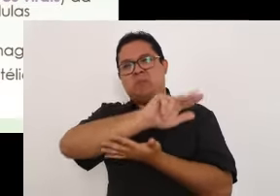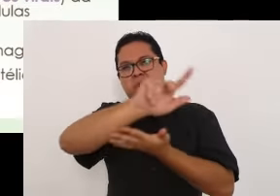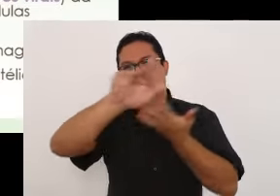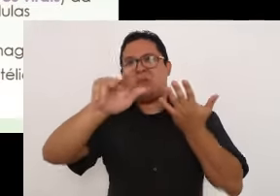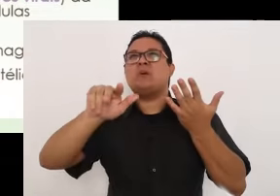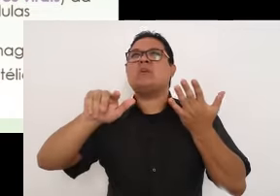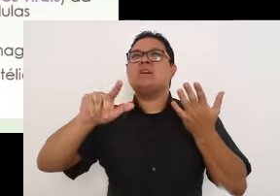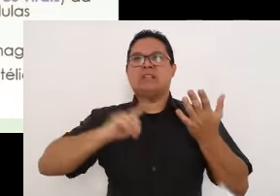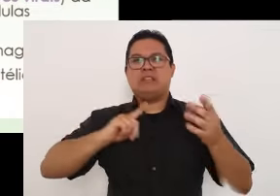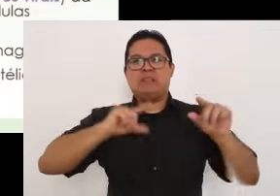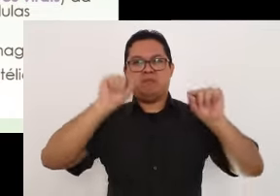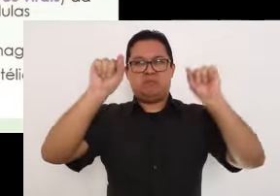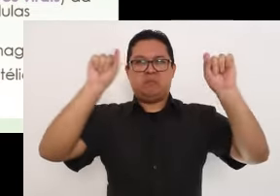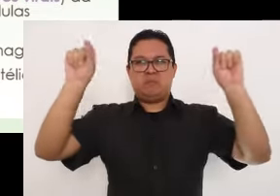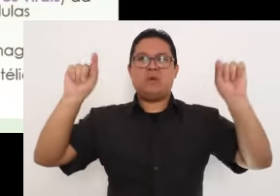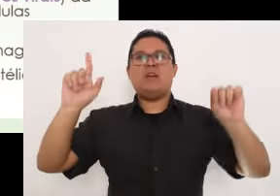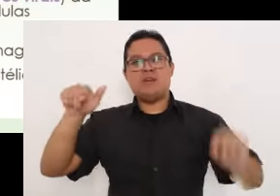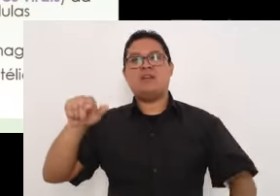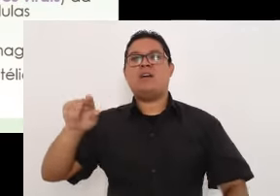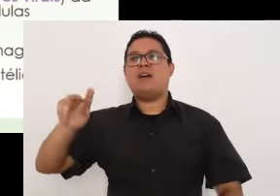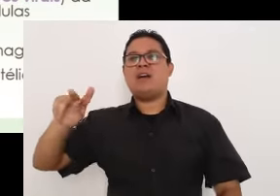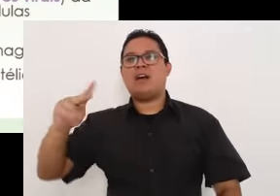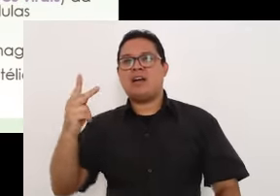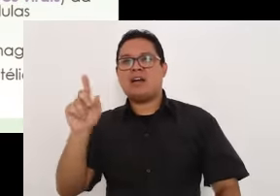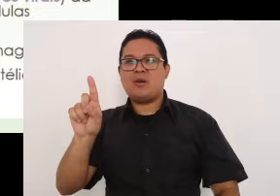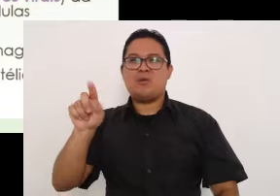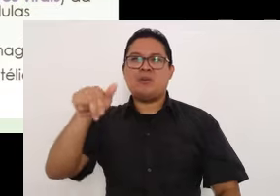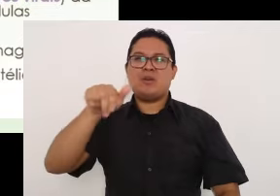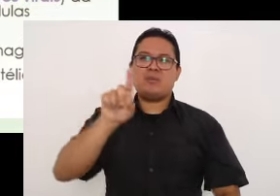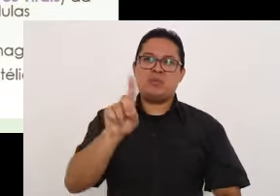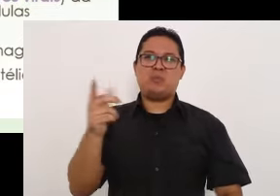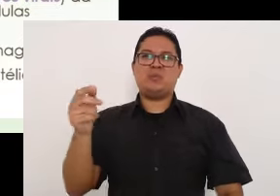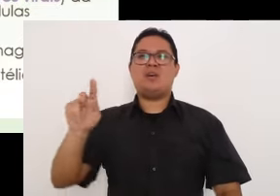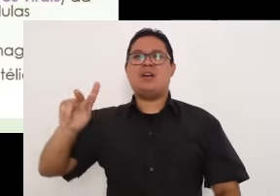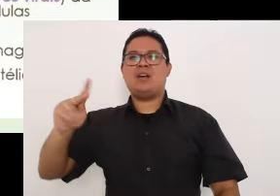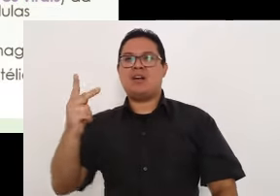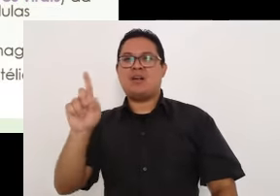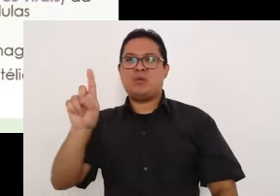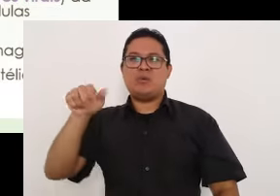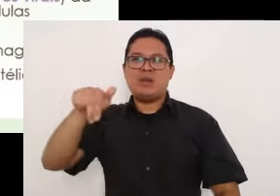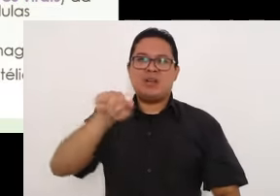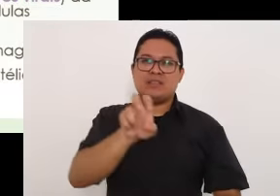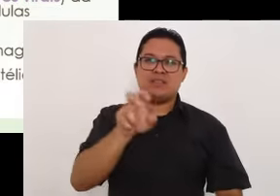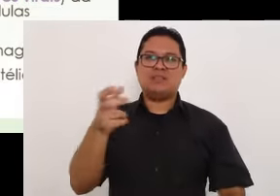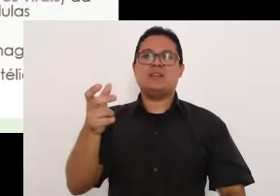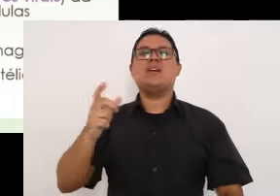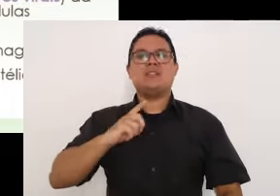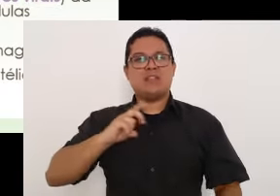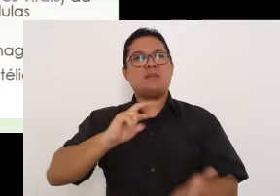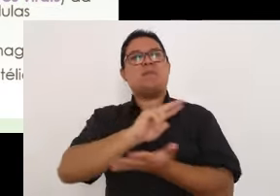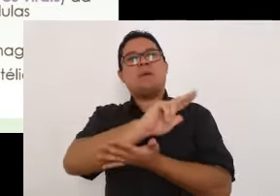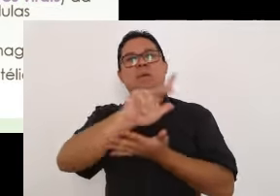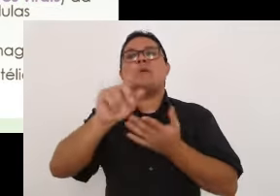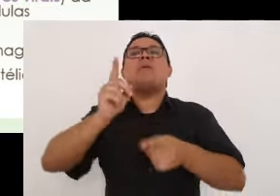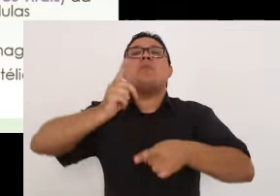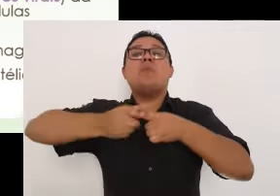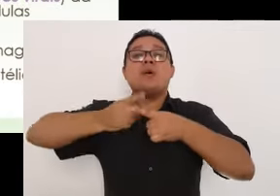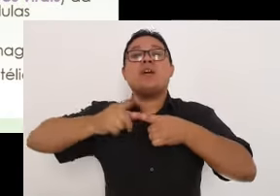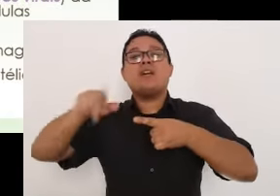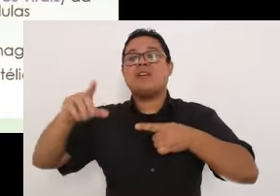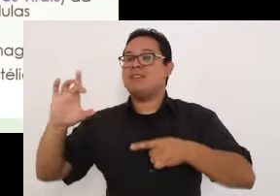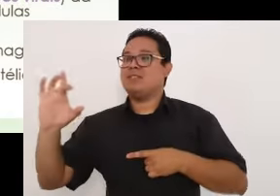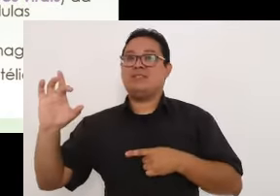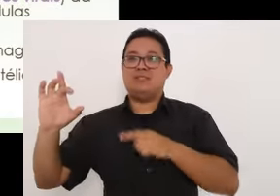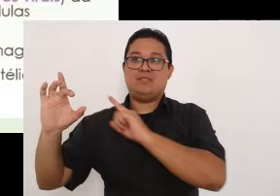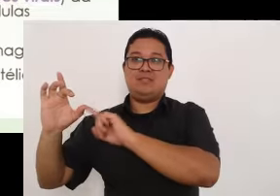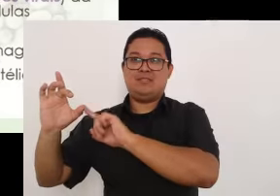da influenza, a gente vai H1N1, H1N5, que vocês ouvem falar por aí. É por conta disso. Você tem